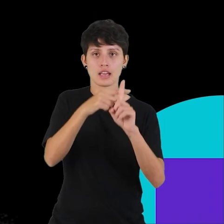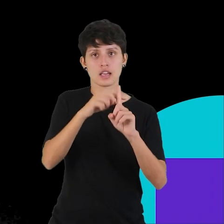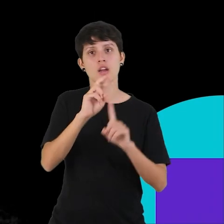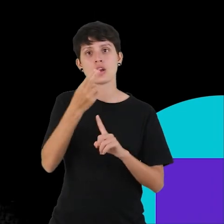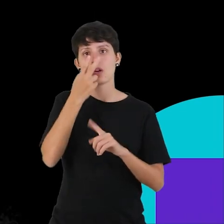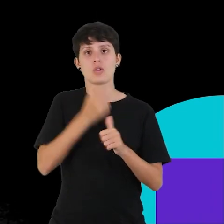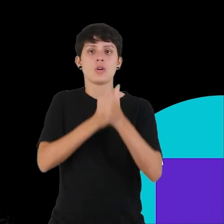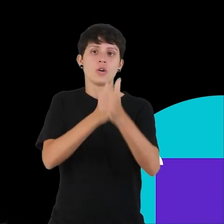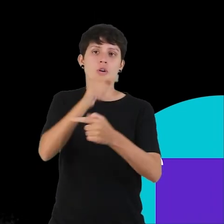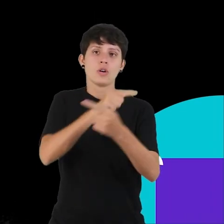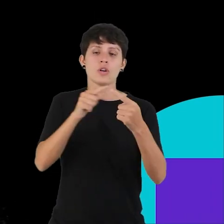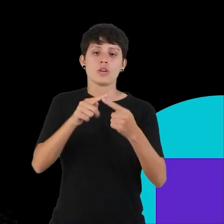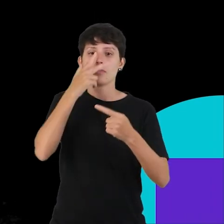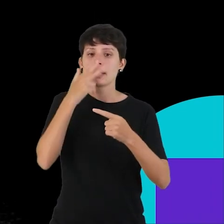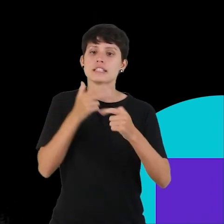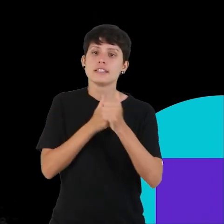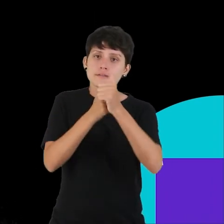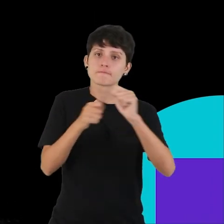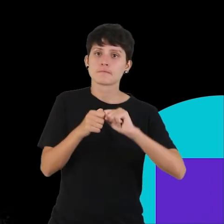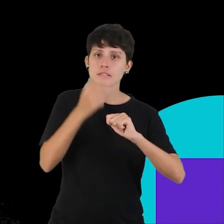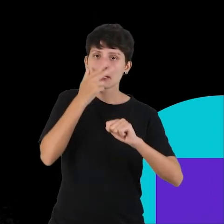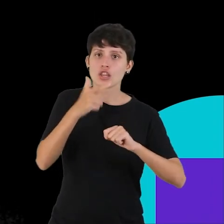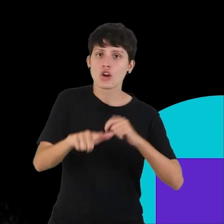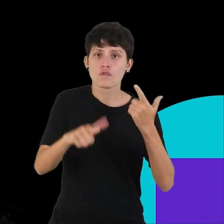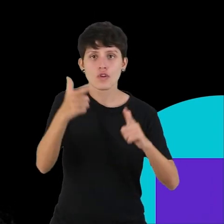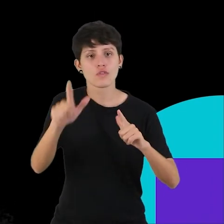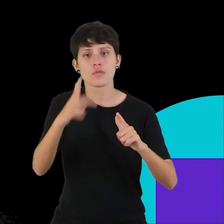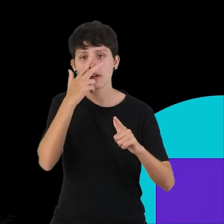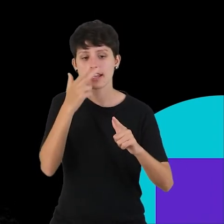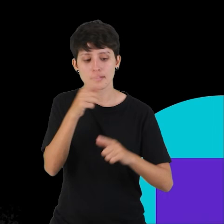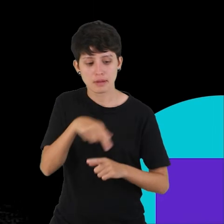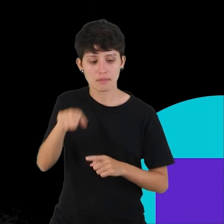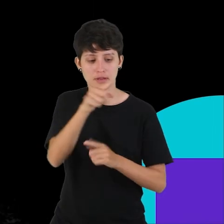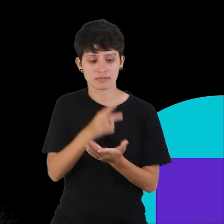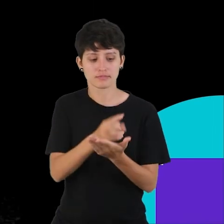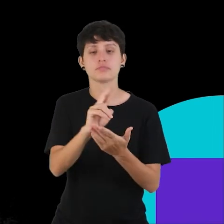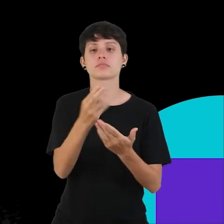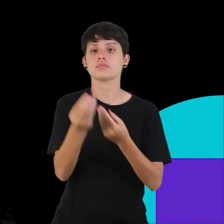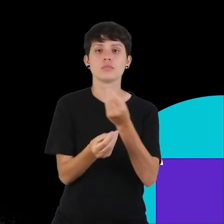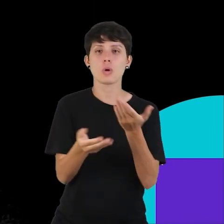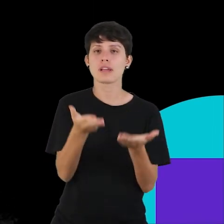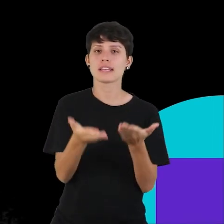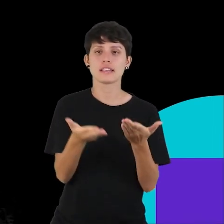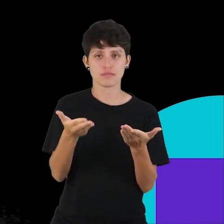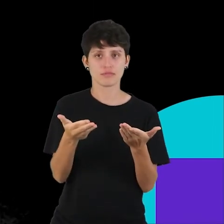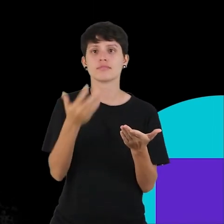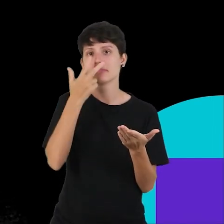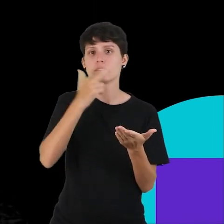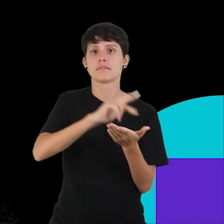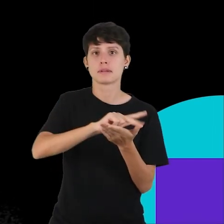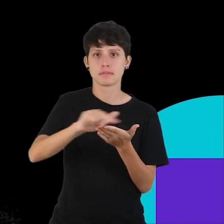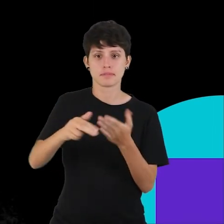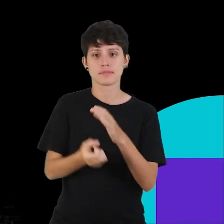que eu gosto de trazer, que é um exemplo mais didático, é do carro. O carro tem N partes, né? Mas a